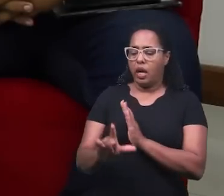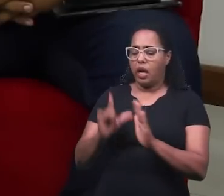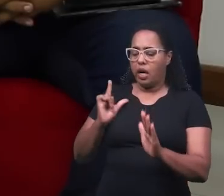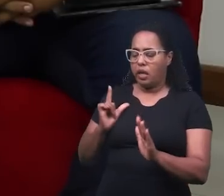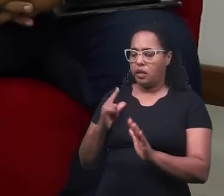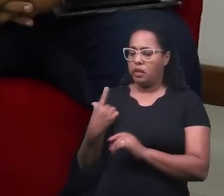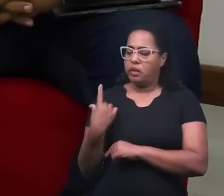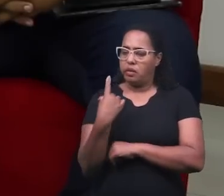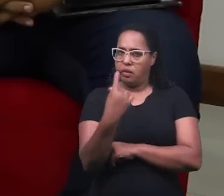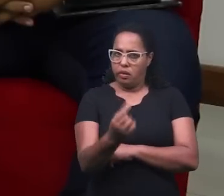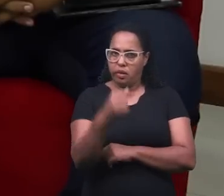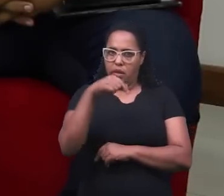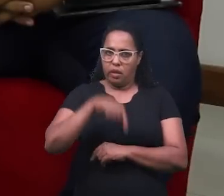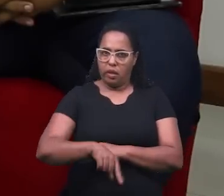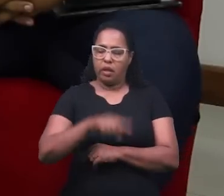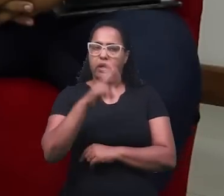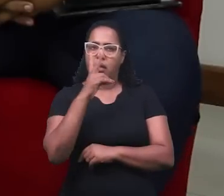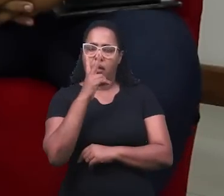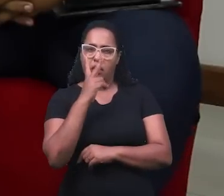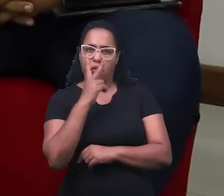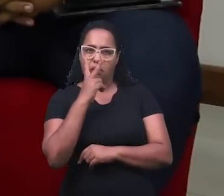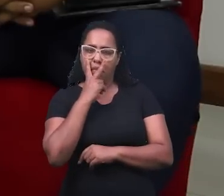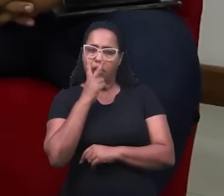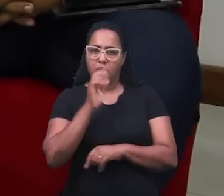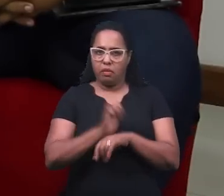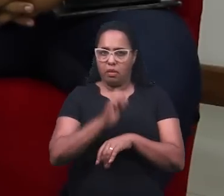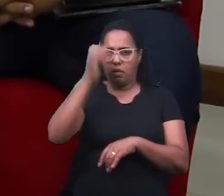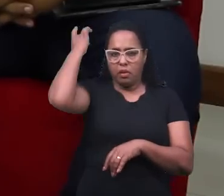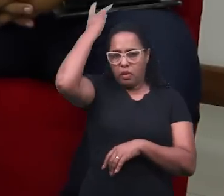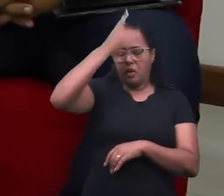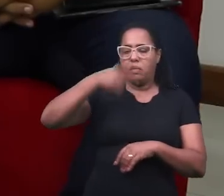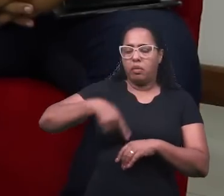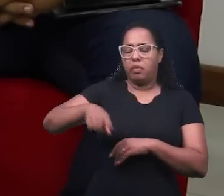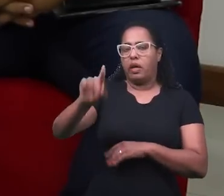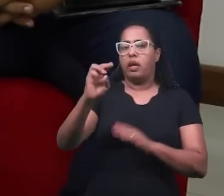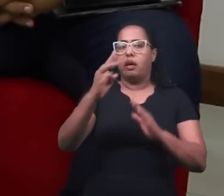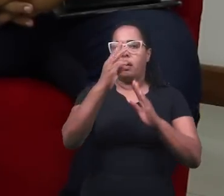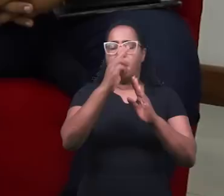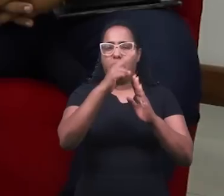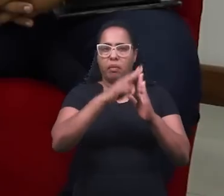Olha, antes de eu sair daqui para ir para Nova Zelândia, na segunda viagem,